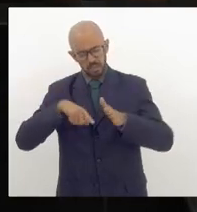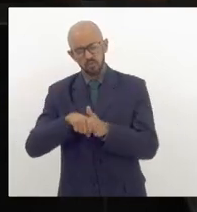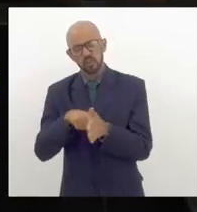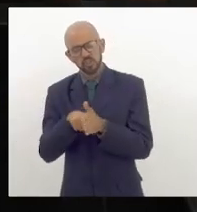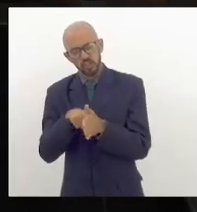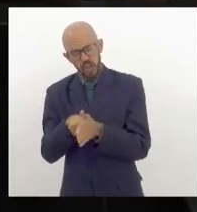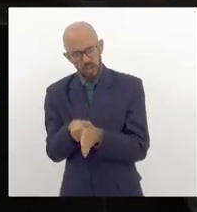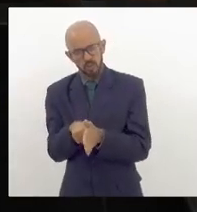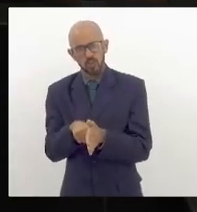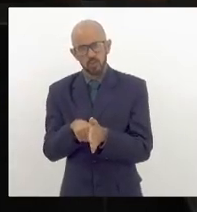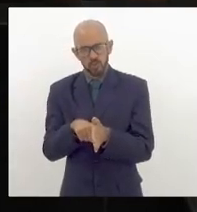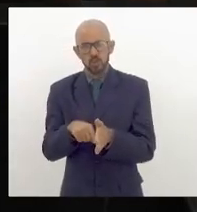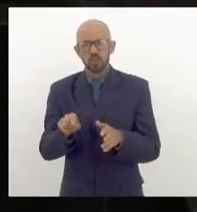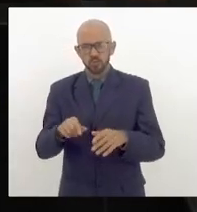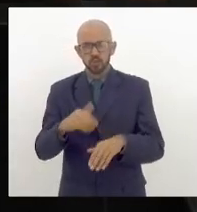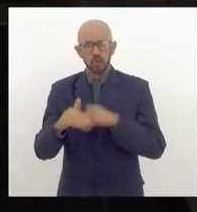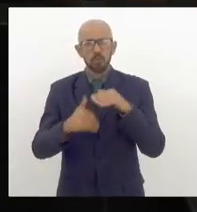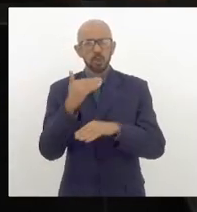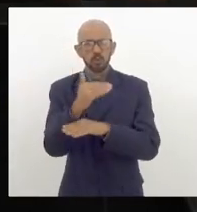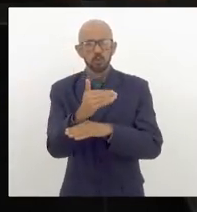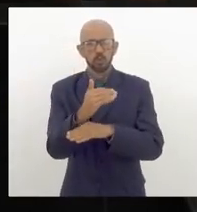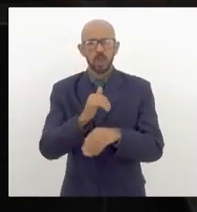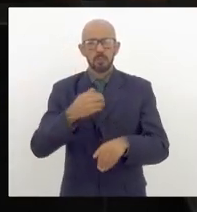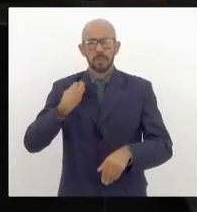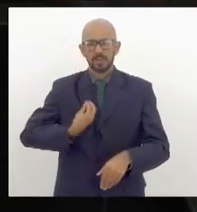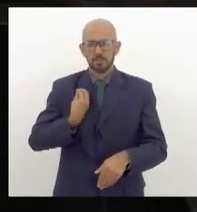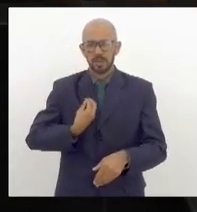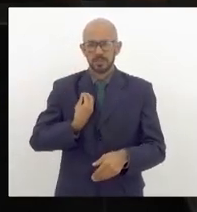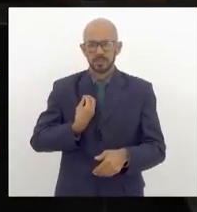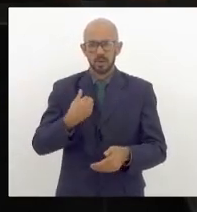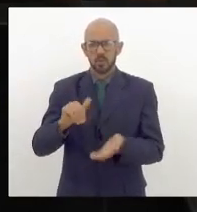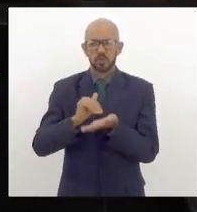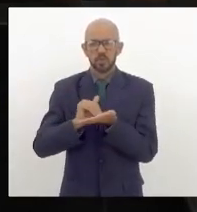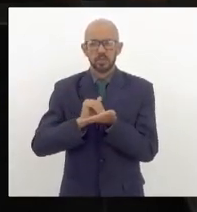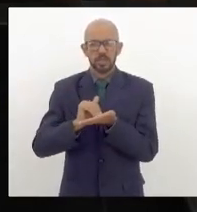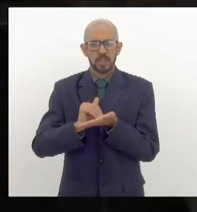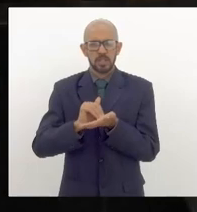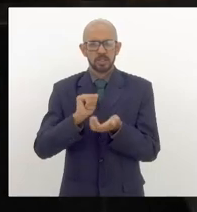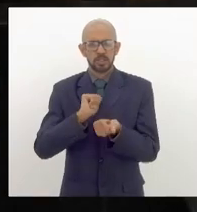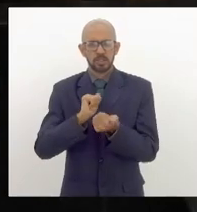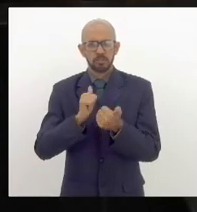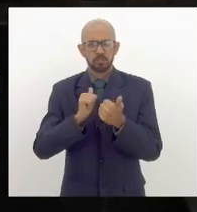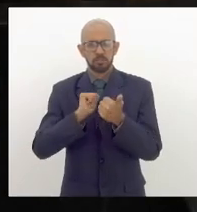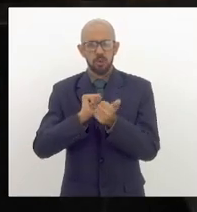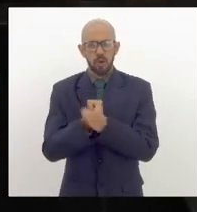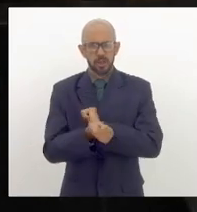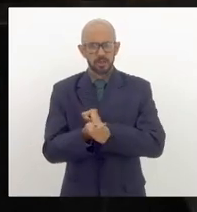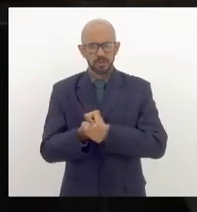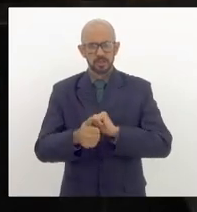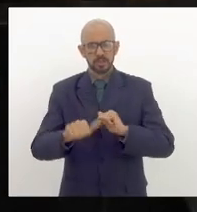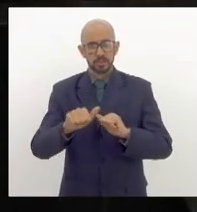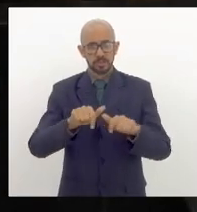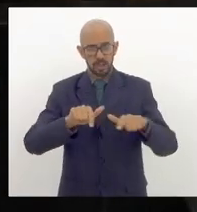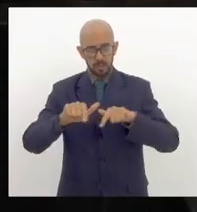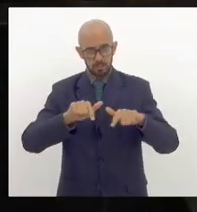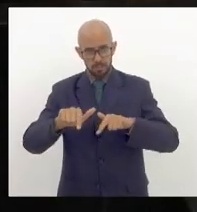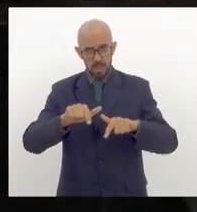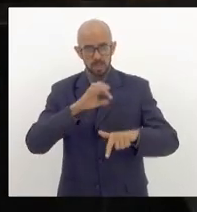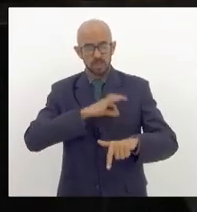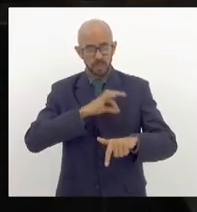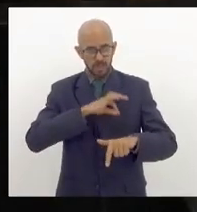sobretudo no que tange a participação da Secretaria de Estado de esporte e da Secretaria de Estado de trabalho emprego e renda